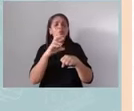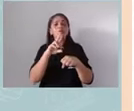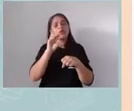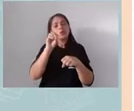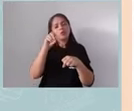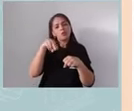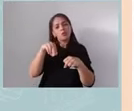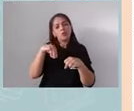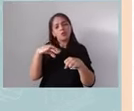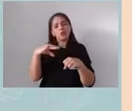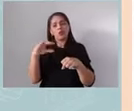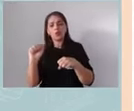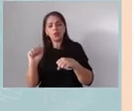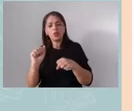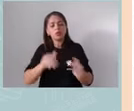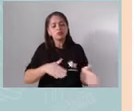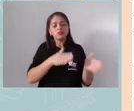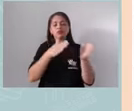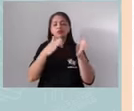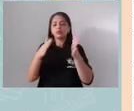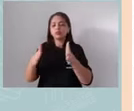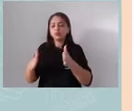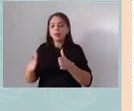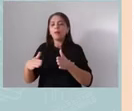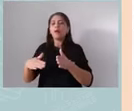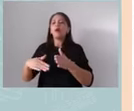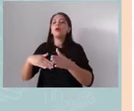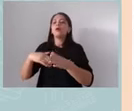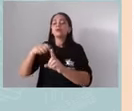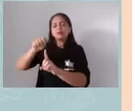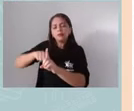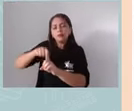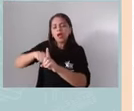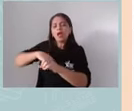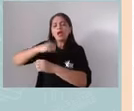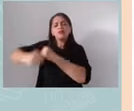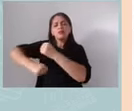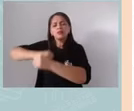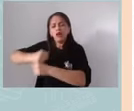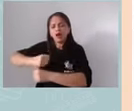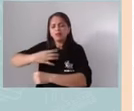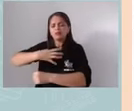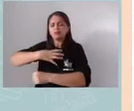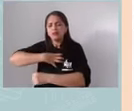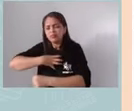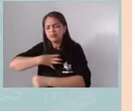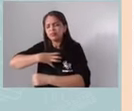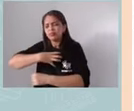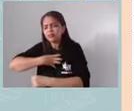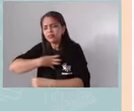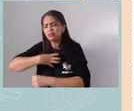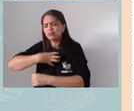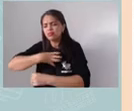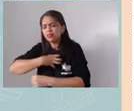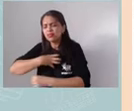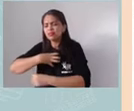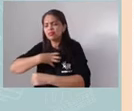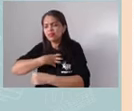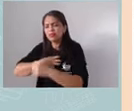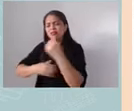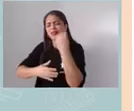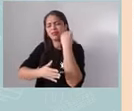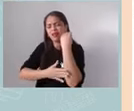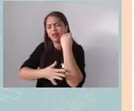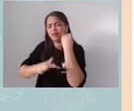aguda, a pessoa passa, às vezes, meses ou até anos ainda sentindo sintomas, né, volta e meia voltam aí os sintomas de dores articulares